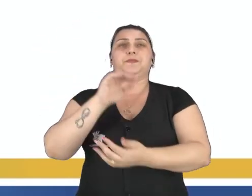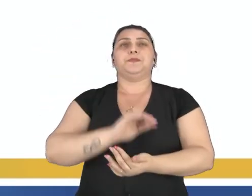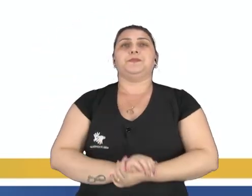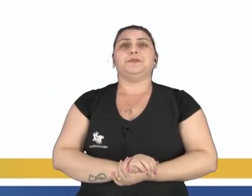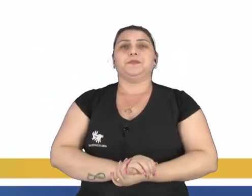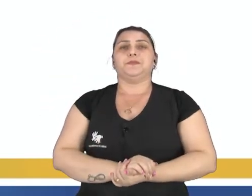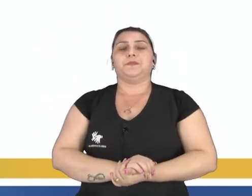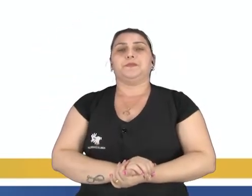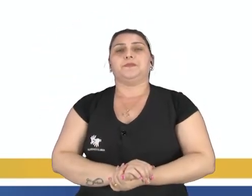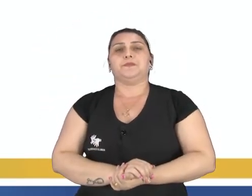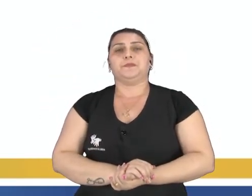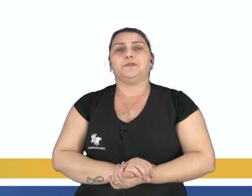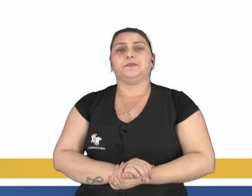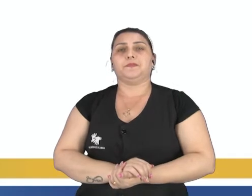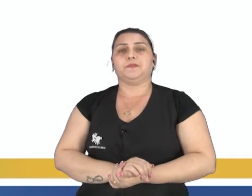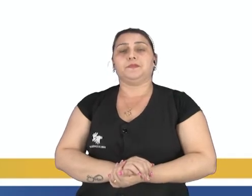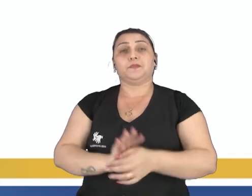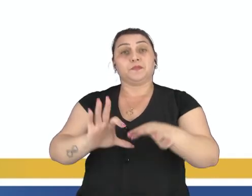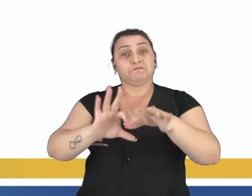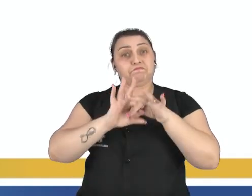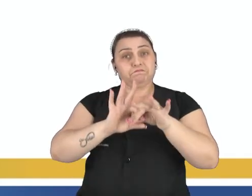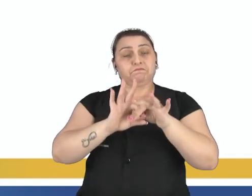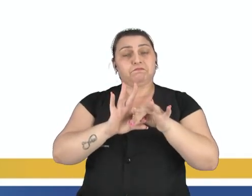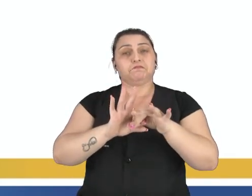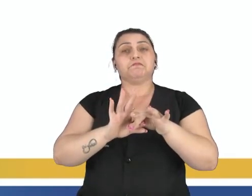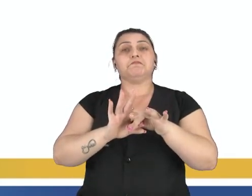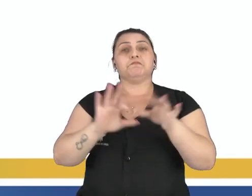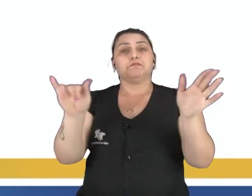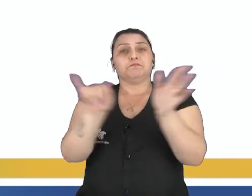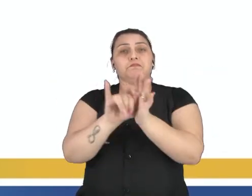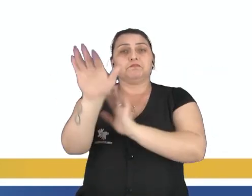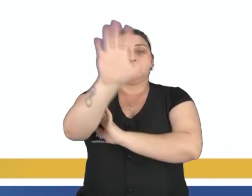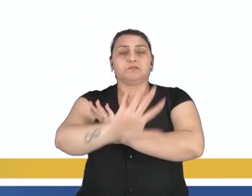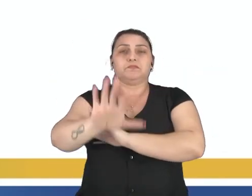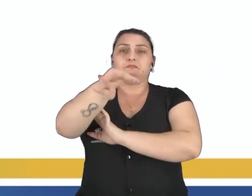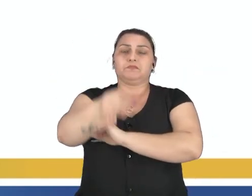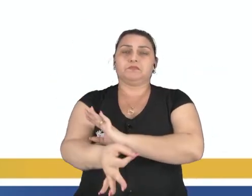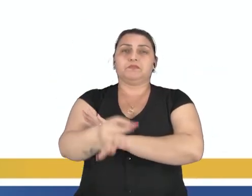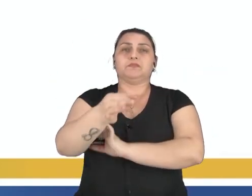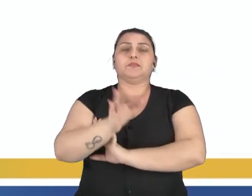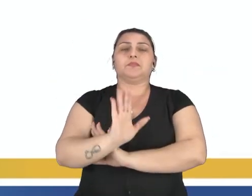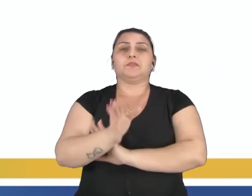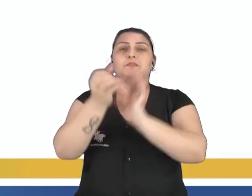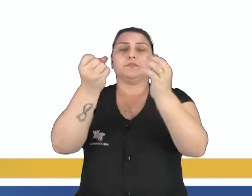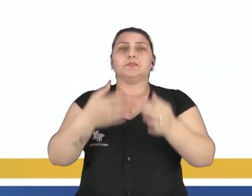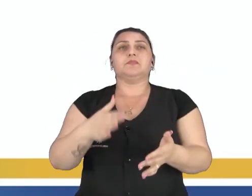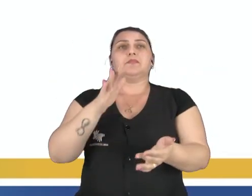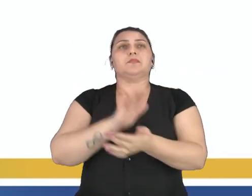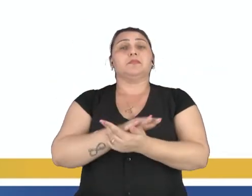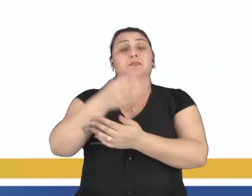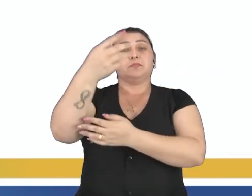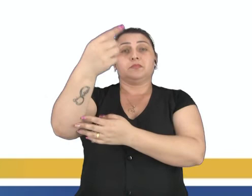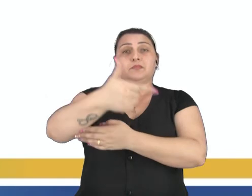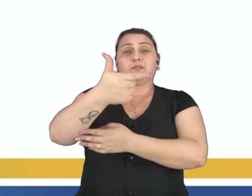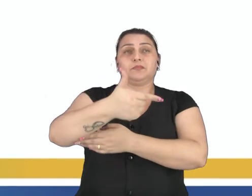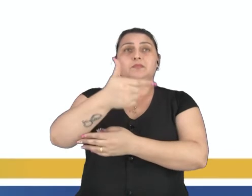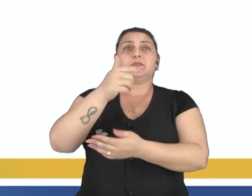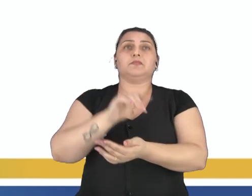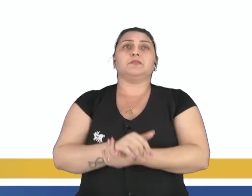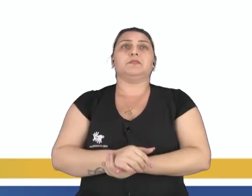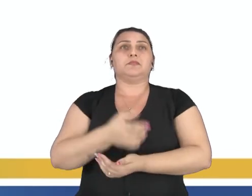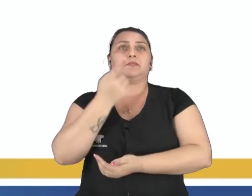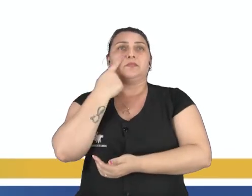modernos, porque ele era um elemento que unia e fortalecia a identidade nacional, certo? Como a gente já discutiu há pouco. Segunda